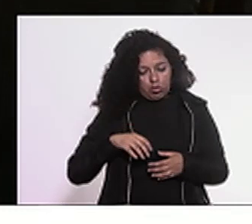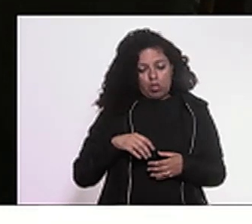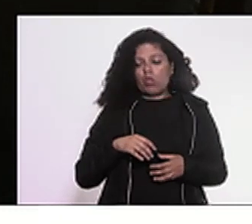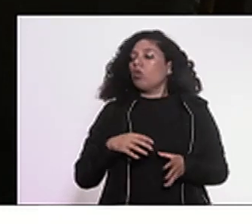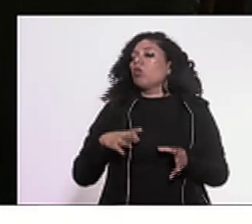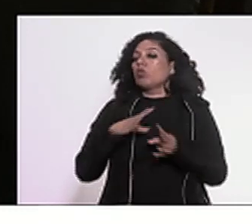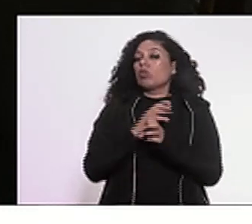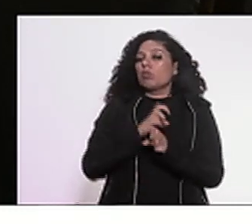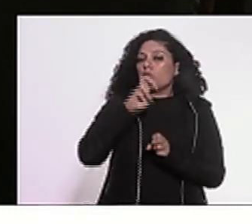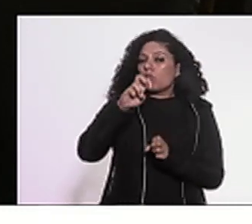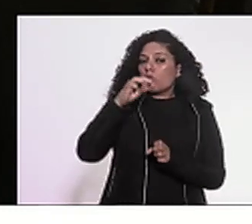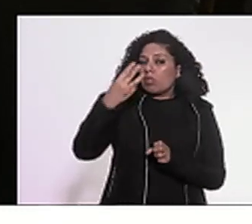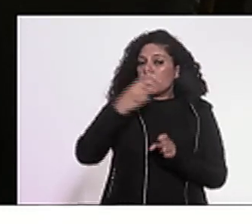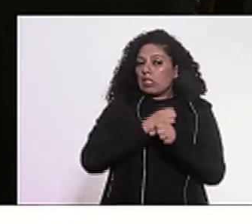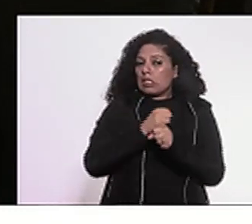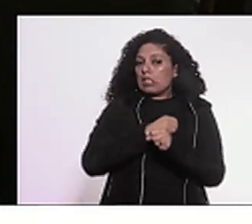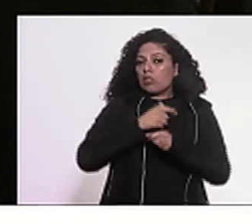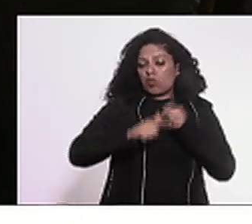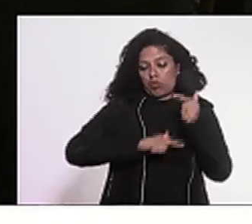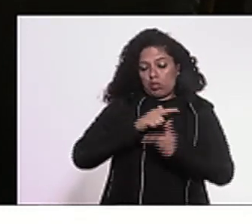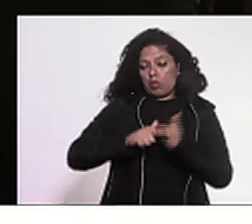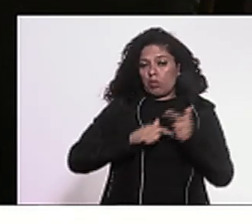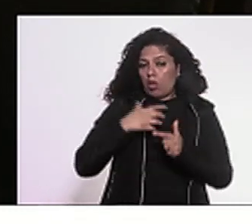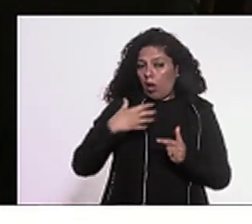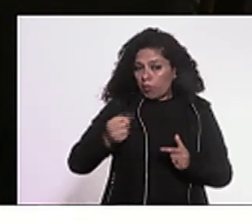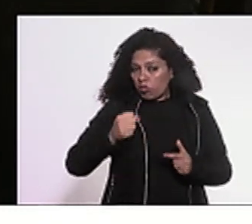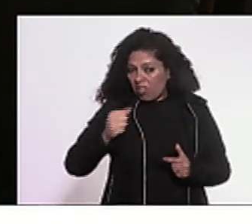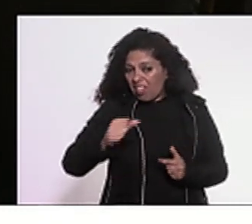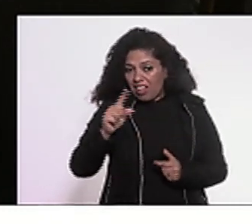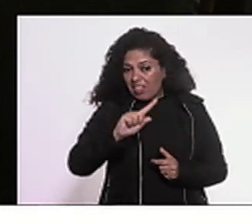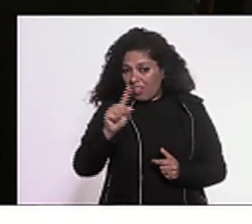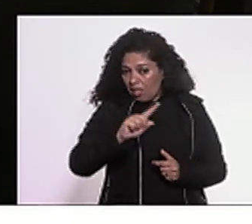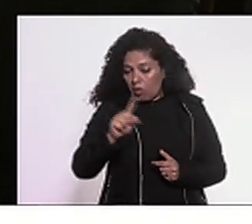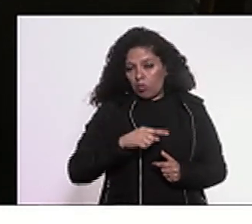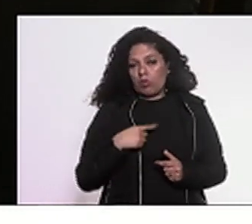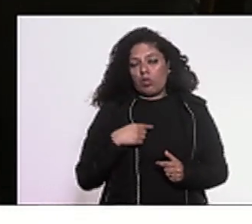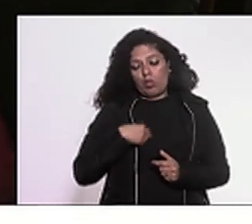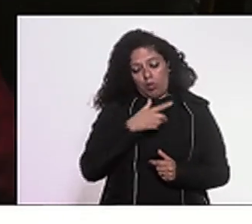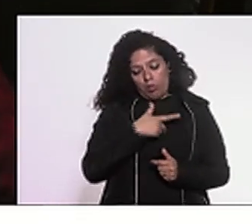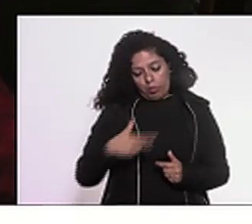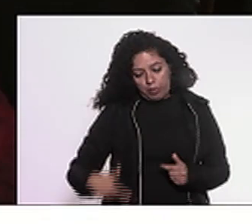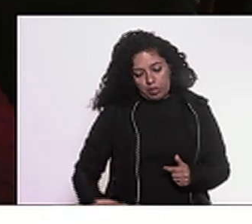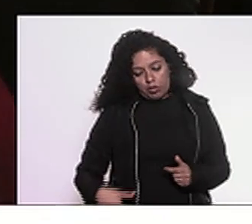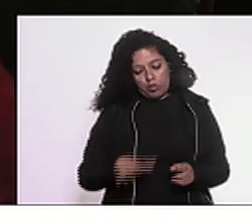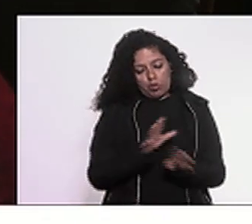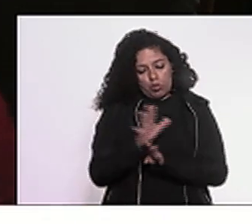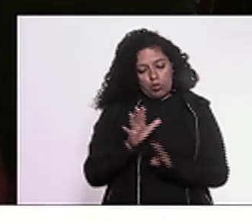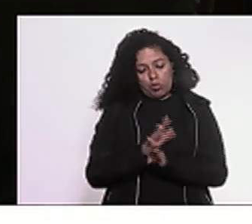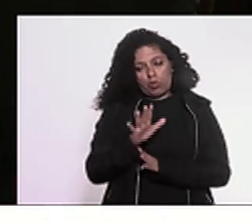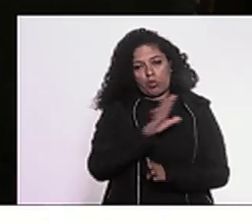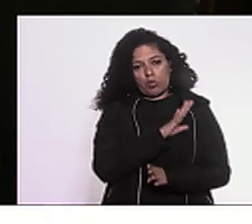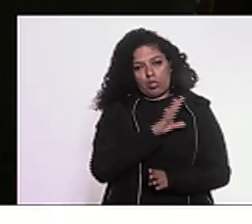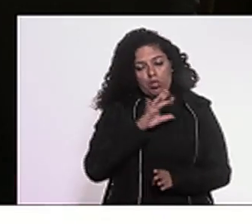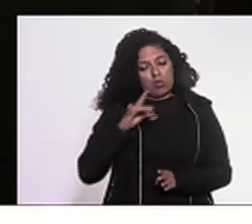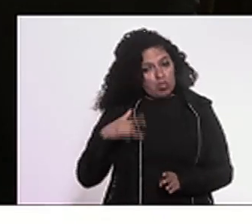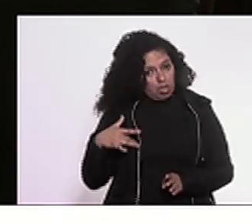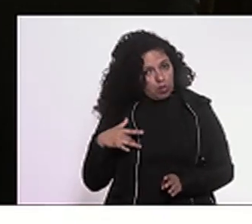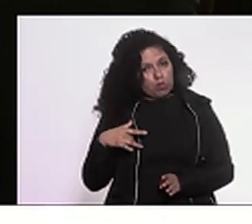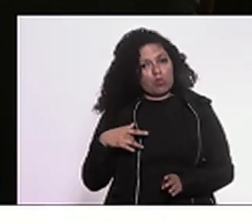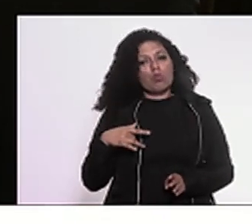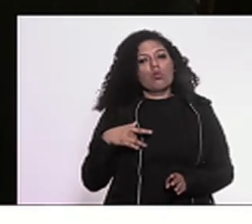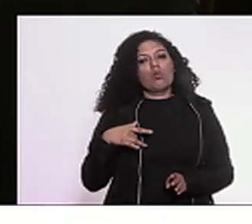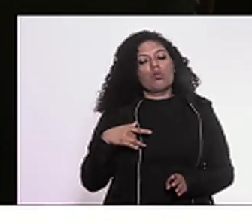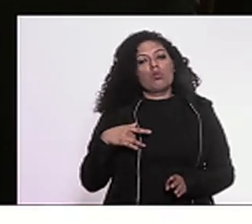me aposentei, no exercício da função, presido também o Conselho de Saúde da P1.0,